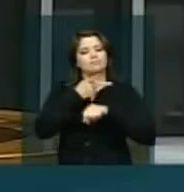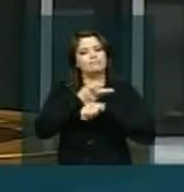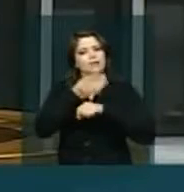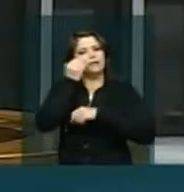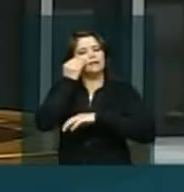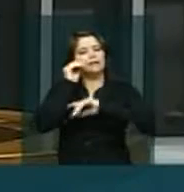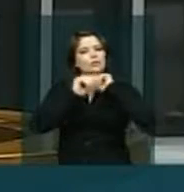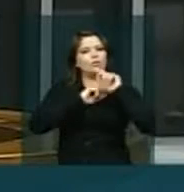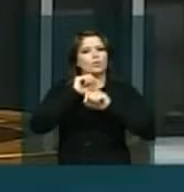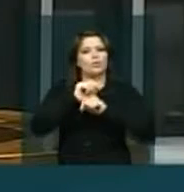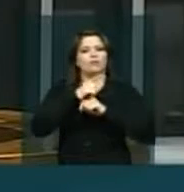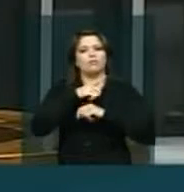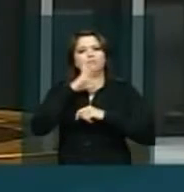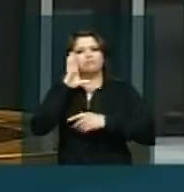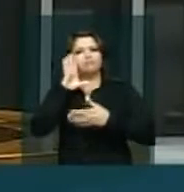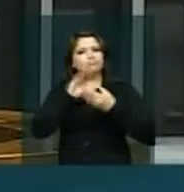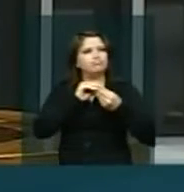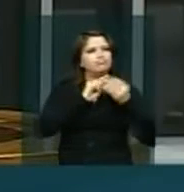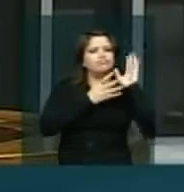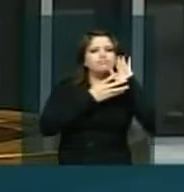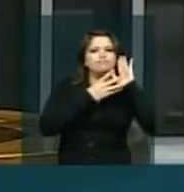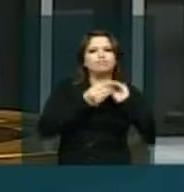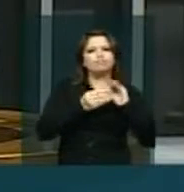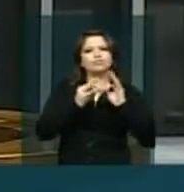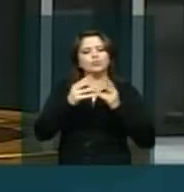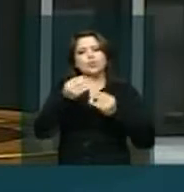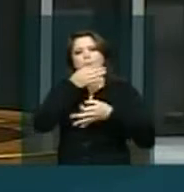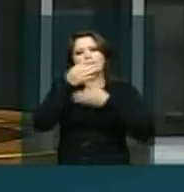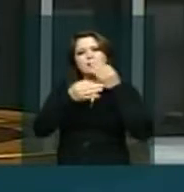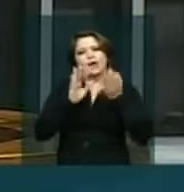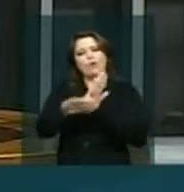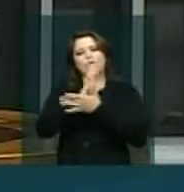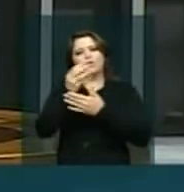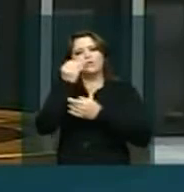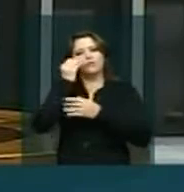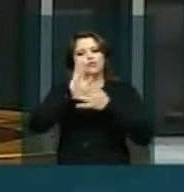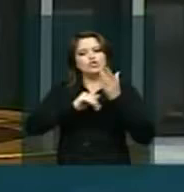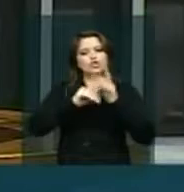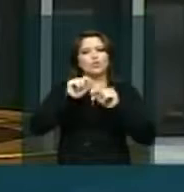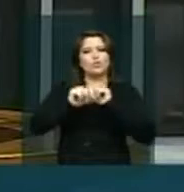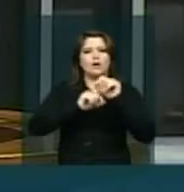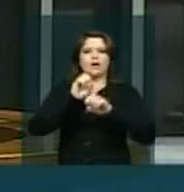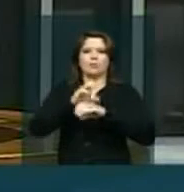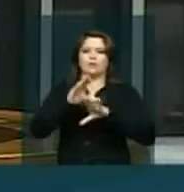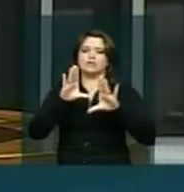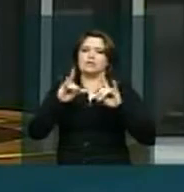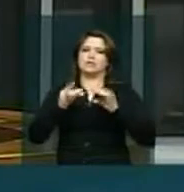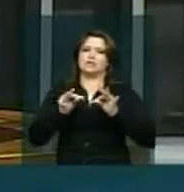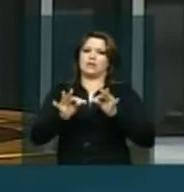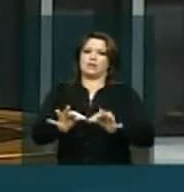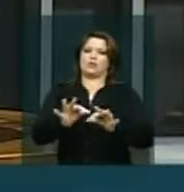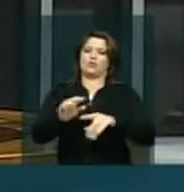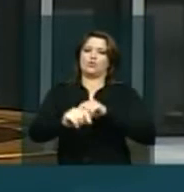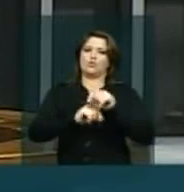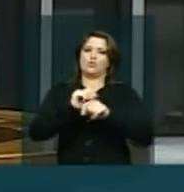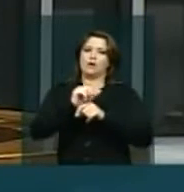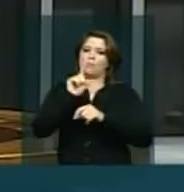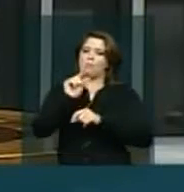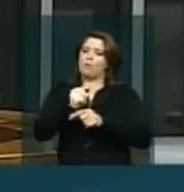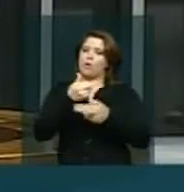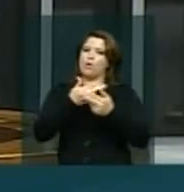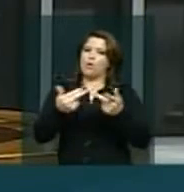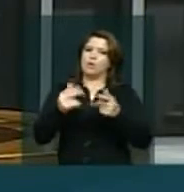buscado entendimentos no sentido de reverter, pelo menos na parte de educação e ciência e tecnologia, um